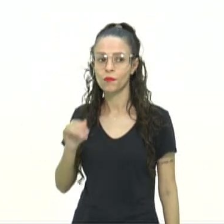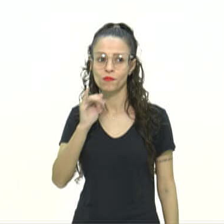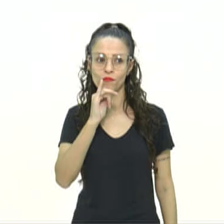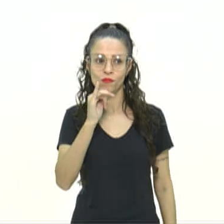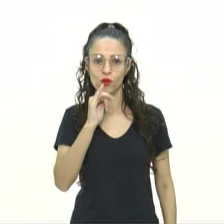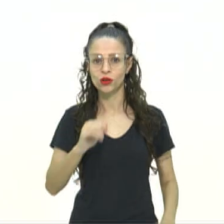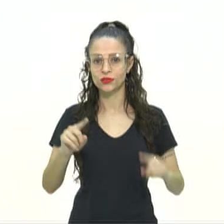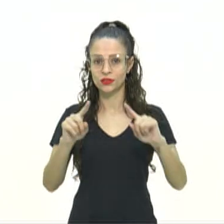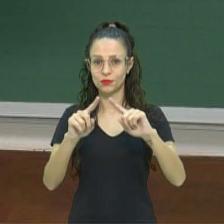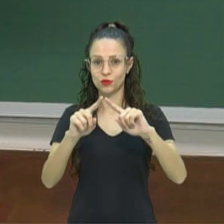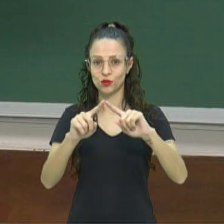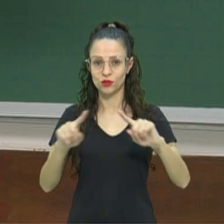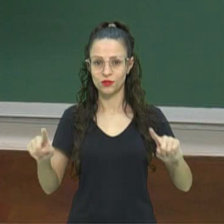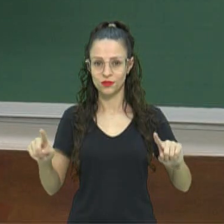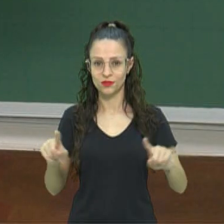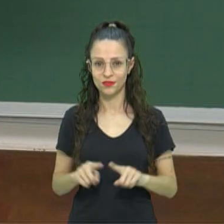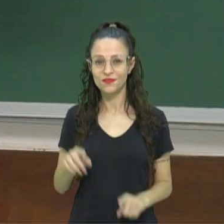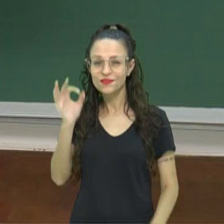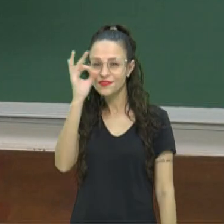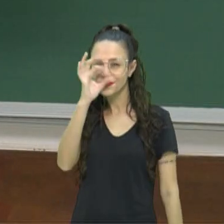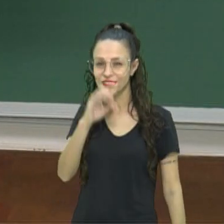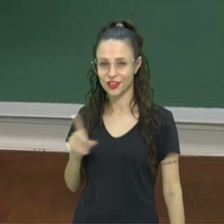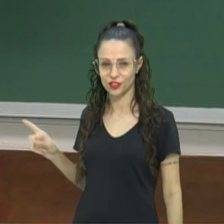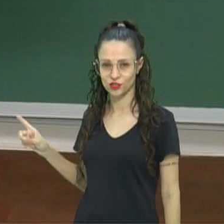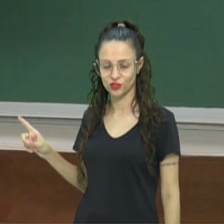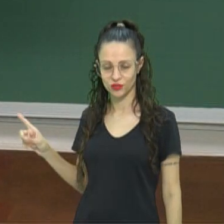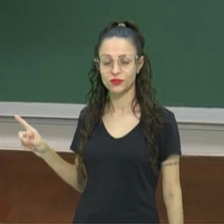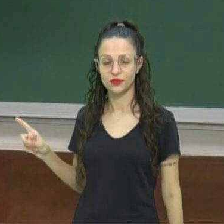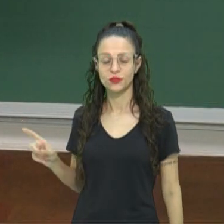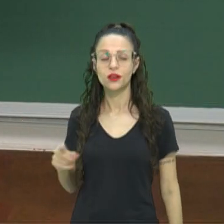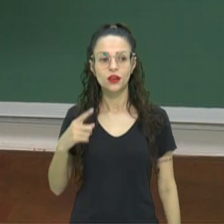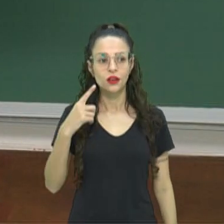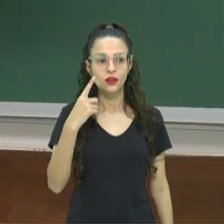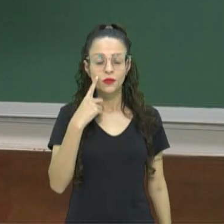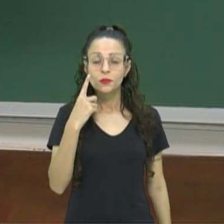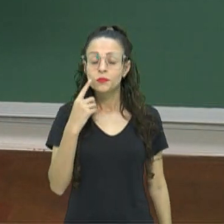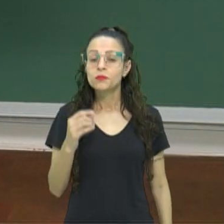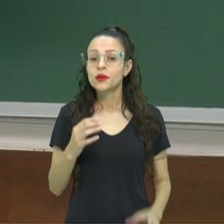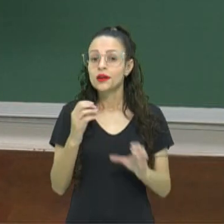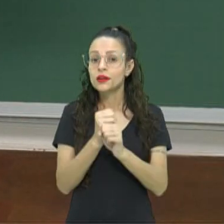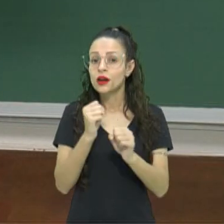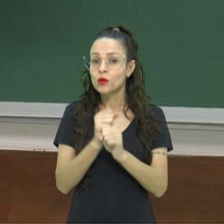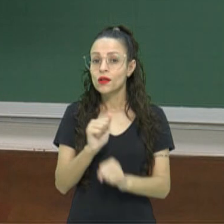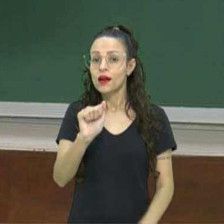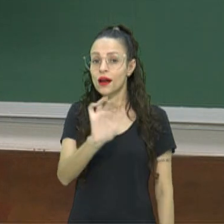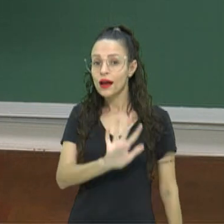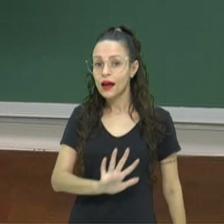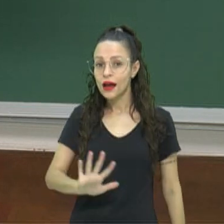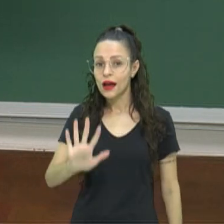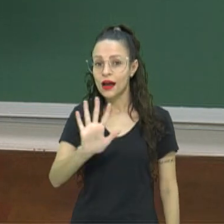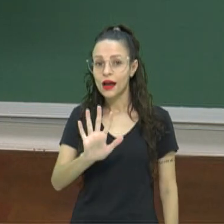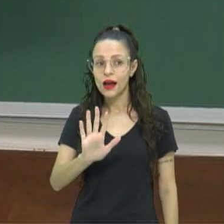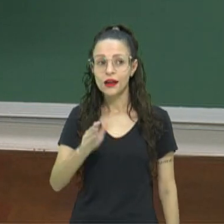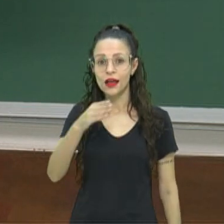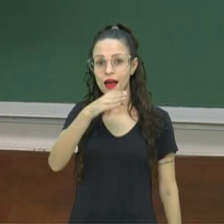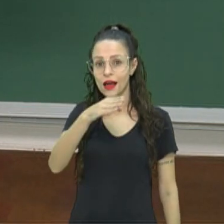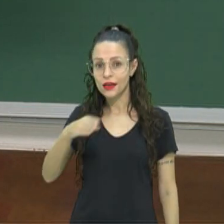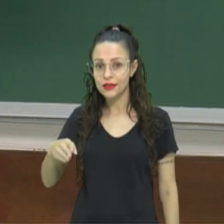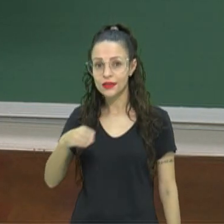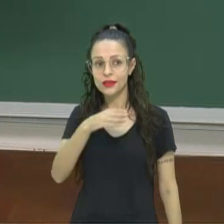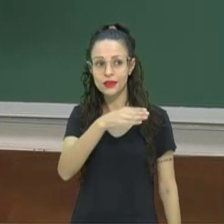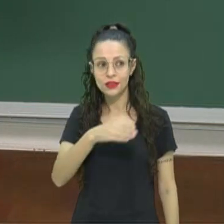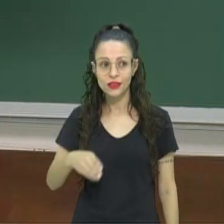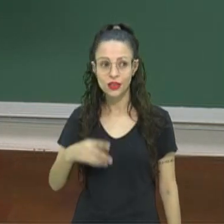losango, por exemplo, losango é essa figura, lembram dele? Para calcular a área do losango, eu multiplico as duas diagonais, o